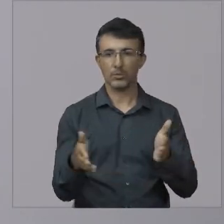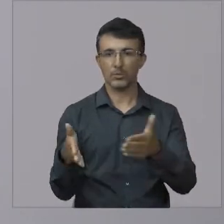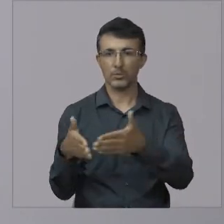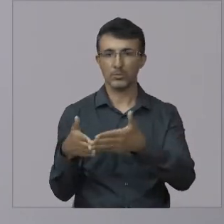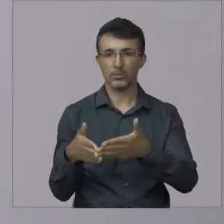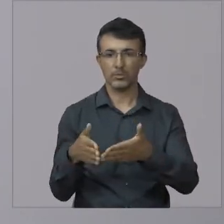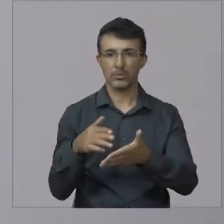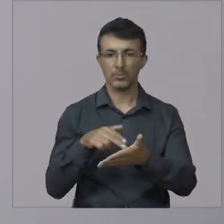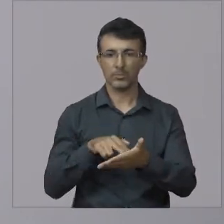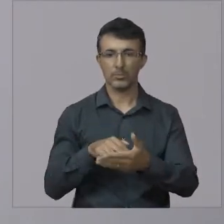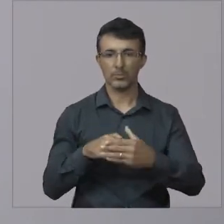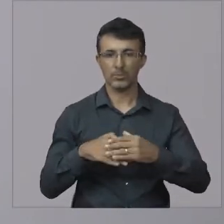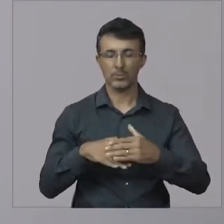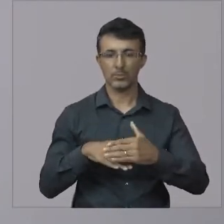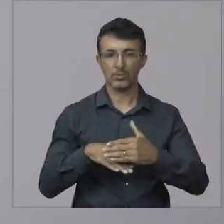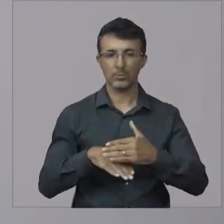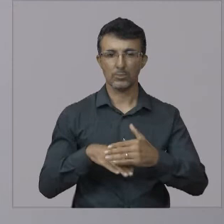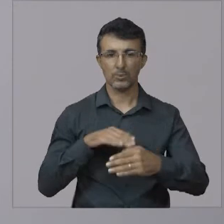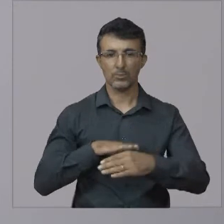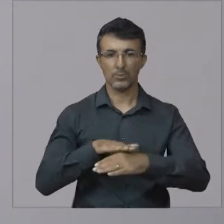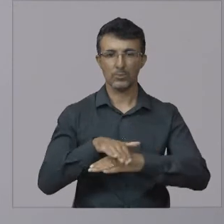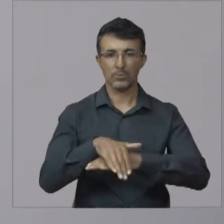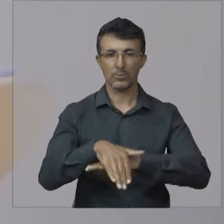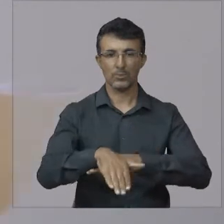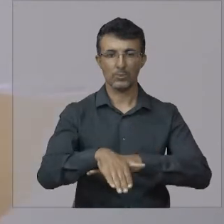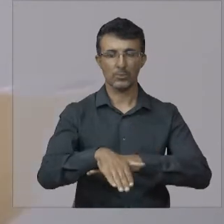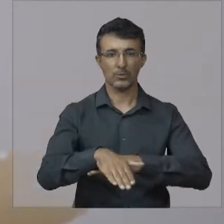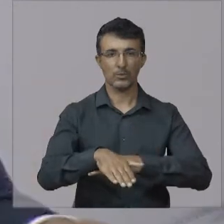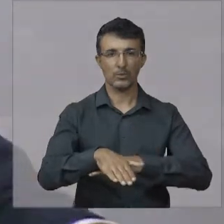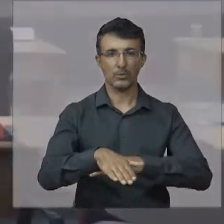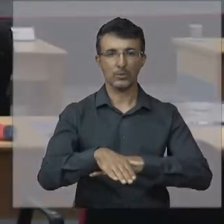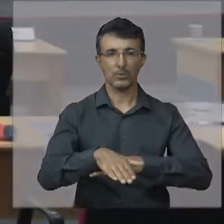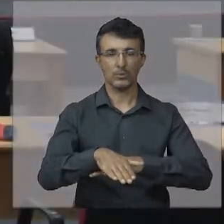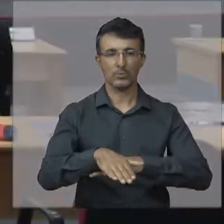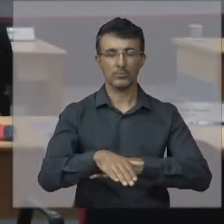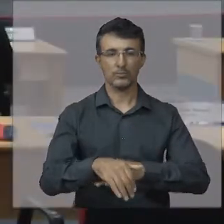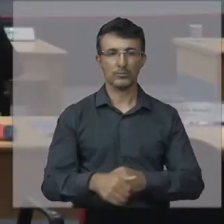das cédulas com os nomes do candidato.